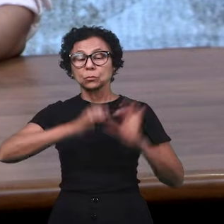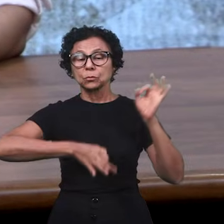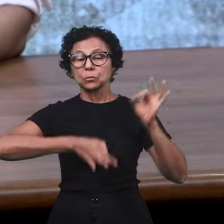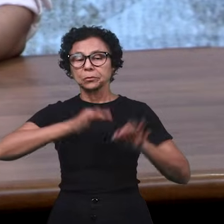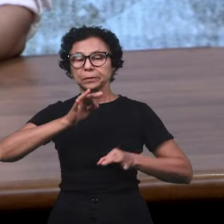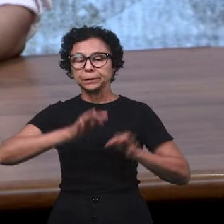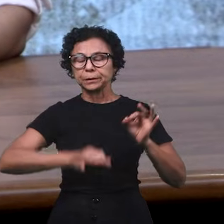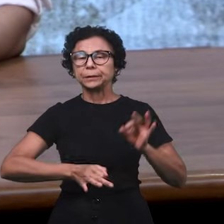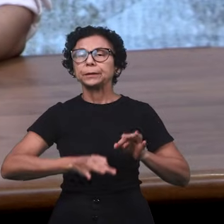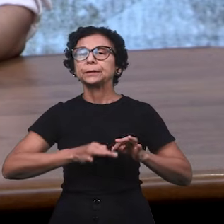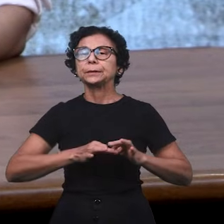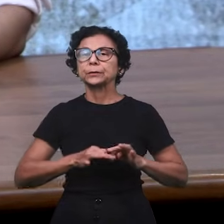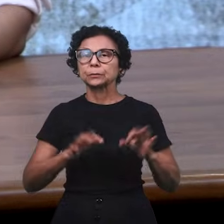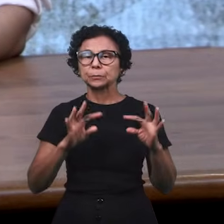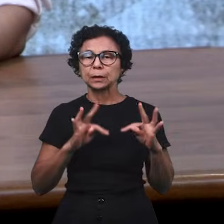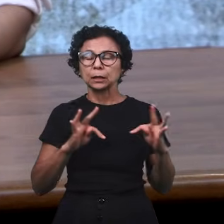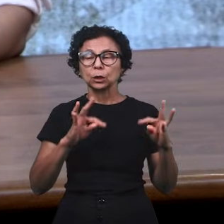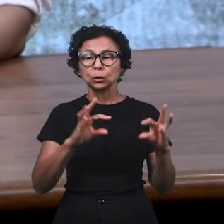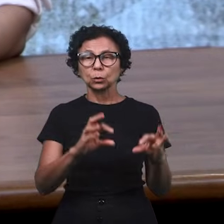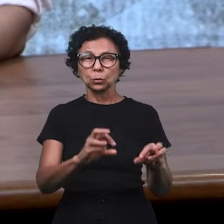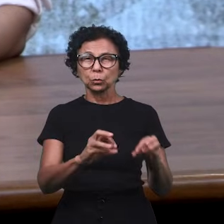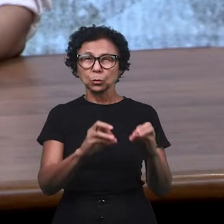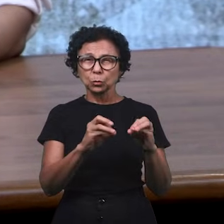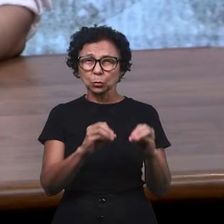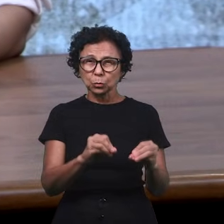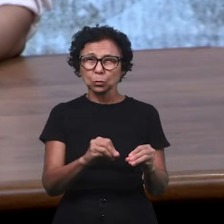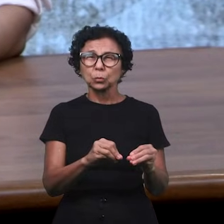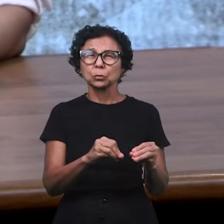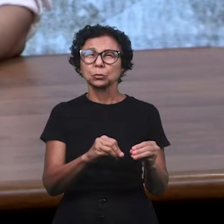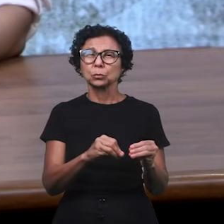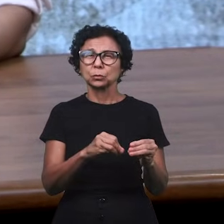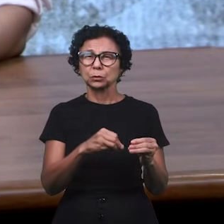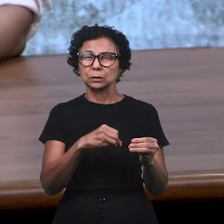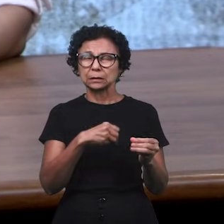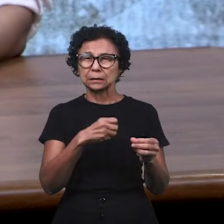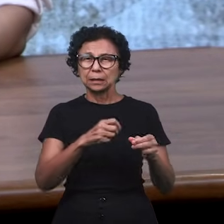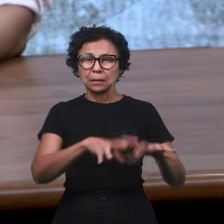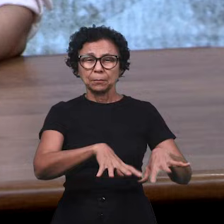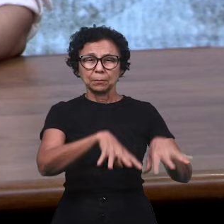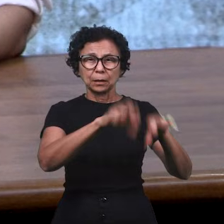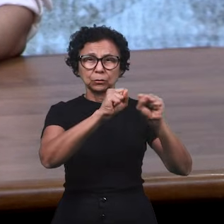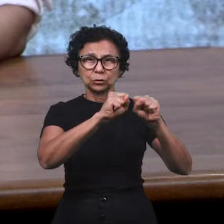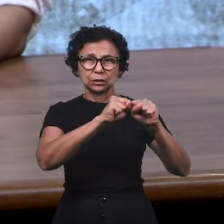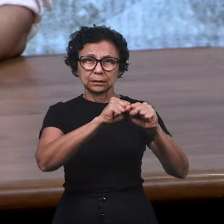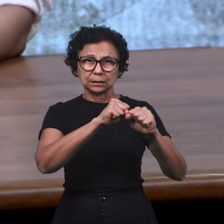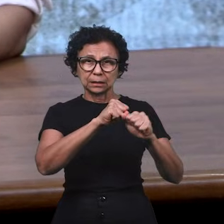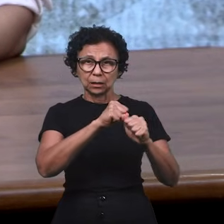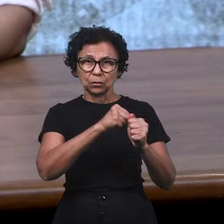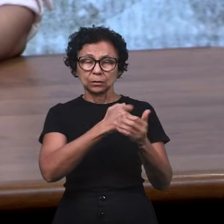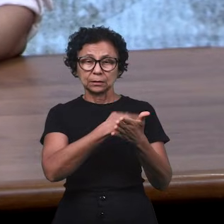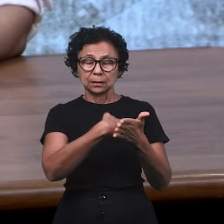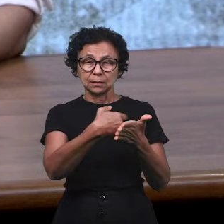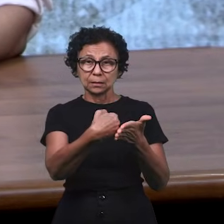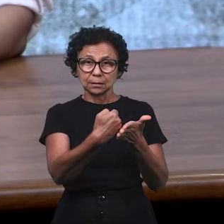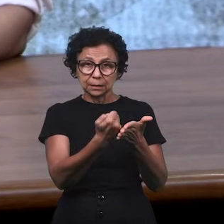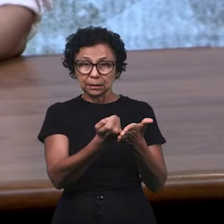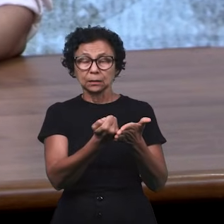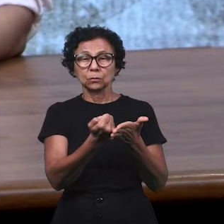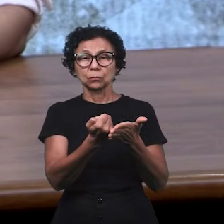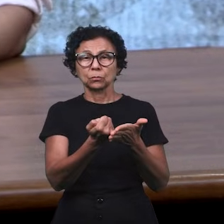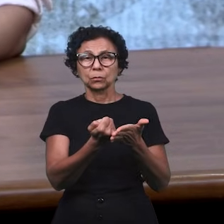as maldições que estão escritas no livro que se leu perante o rei de Judá. Porque